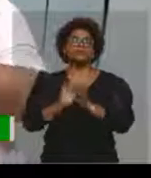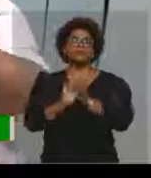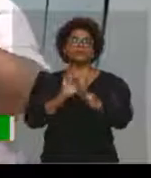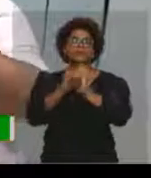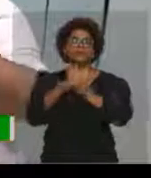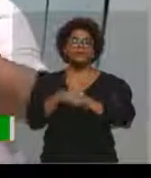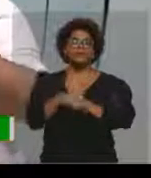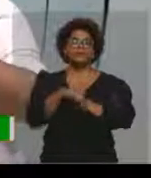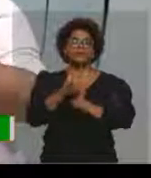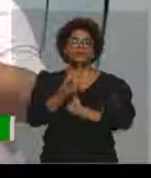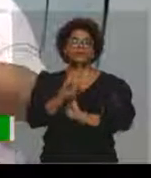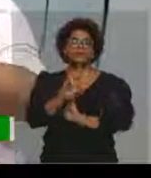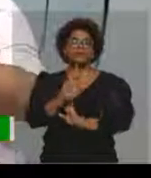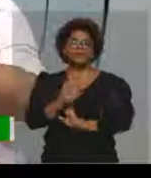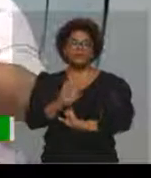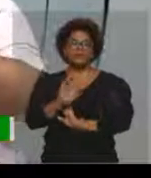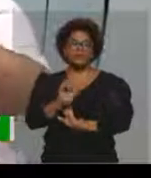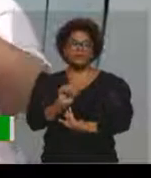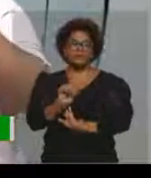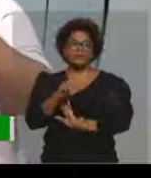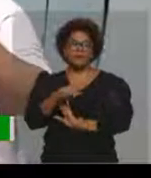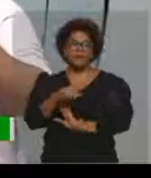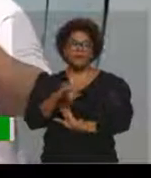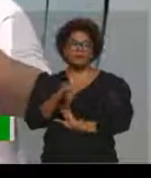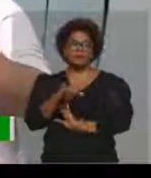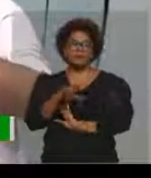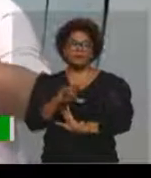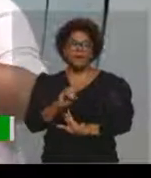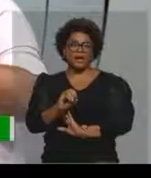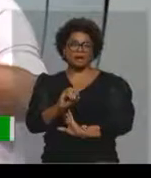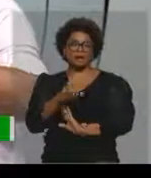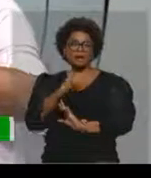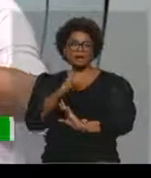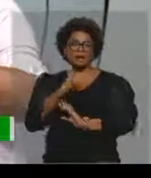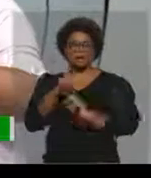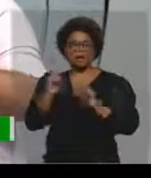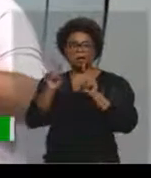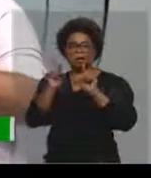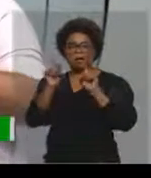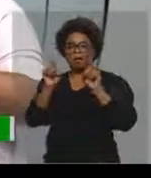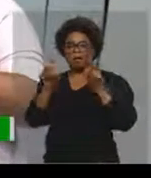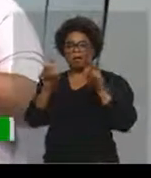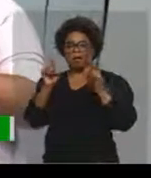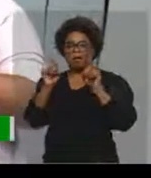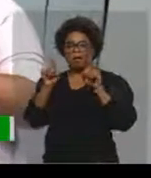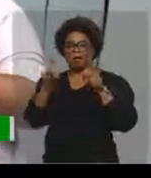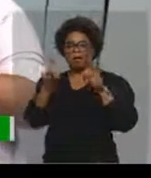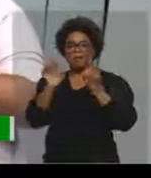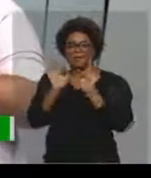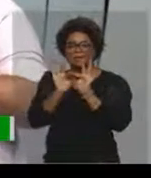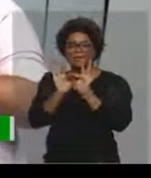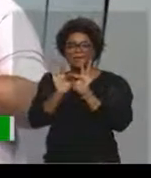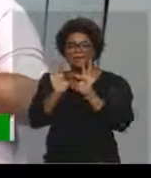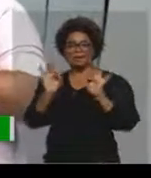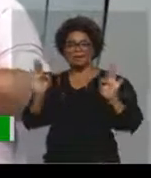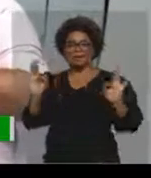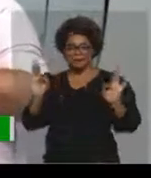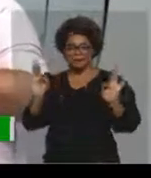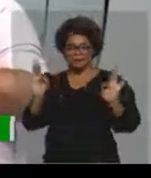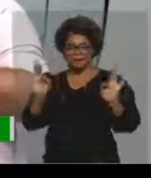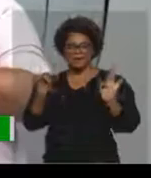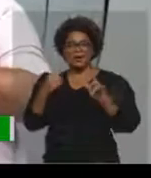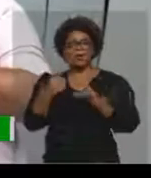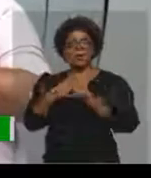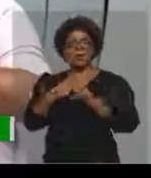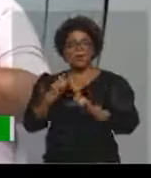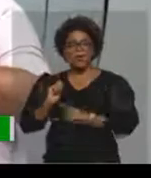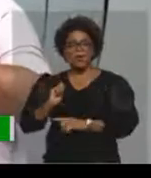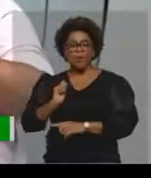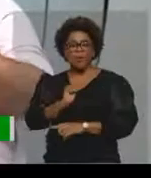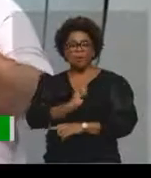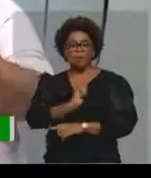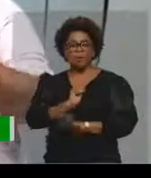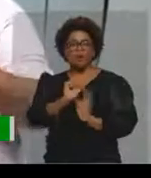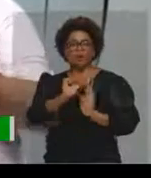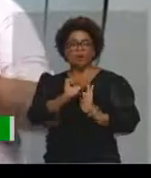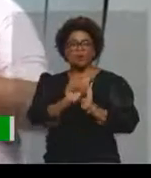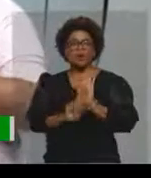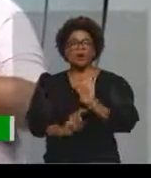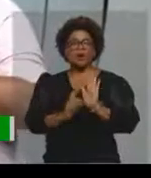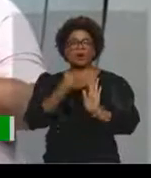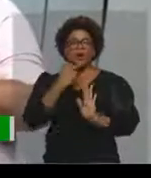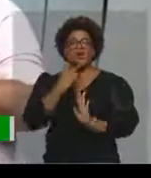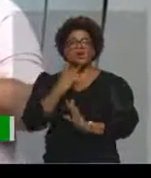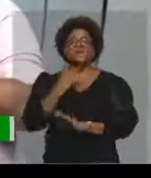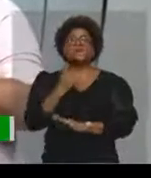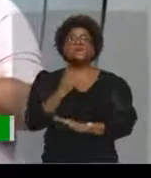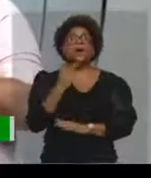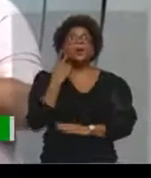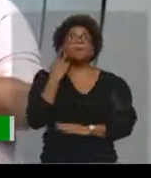trechos, normalmente vindos entre parênteses, em que o autor daquele texto, ele está descrevendo ali para o